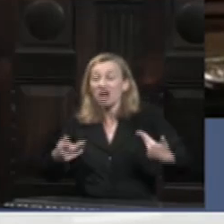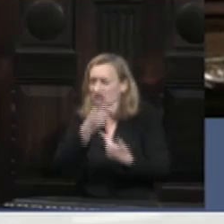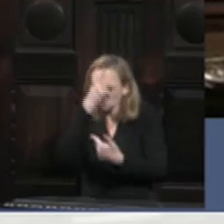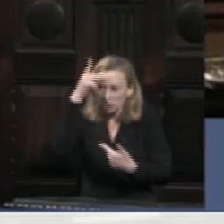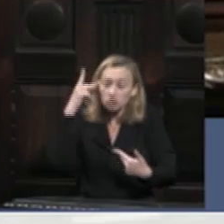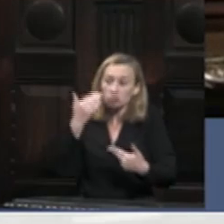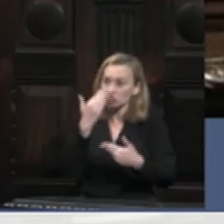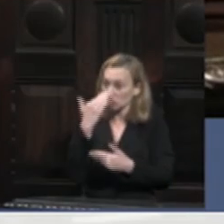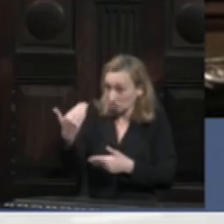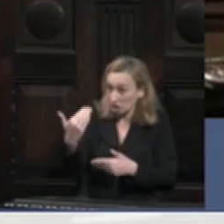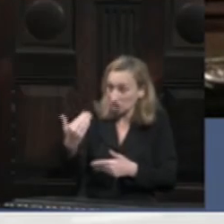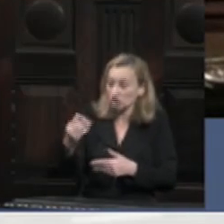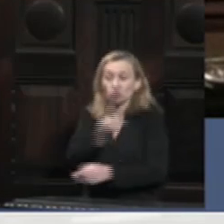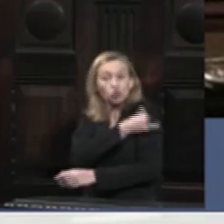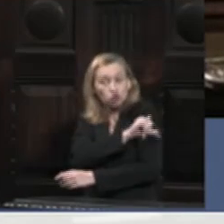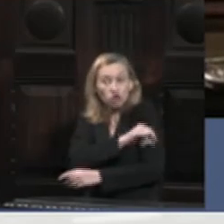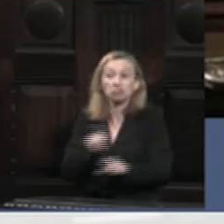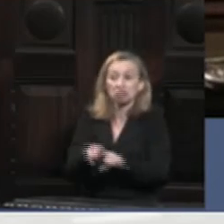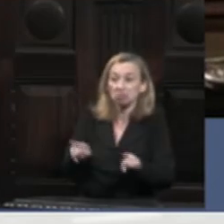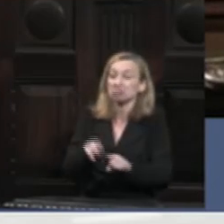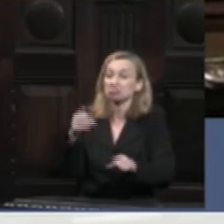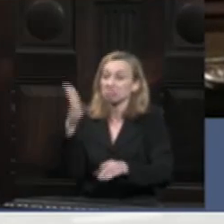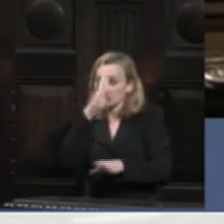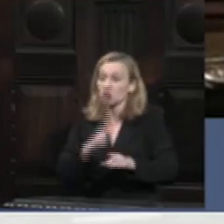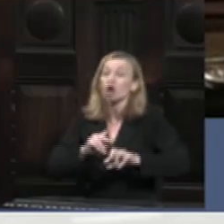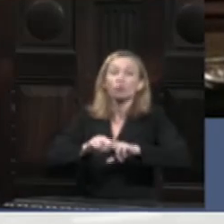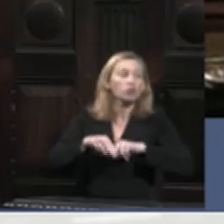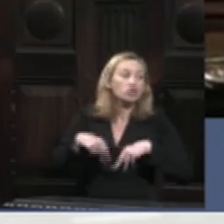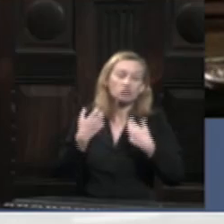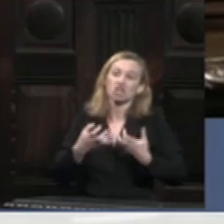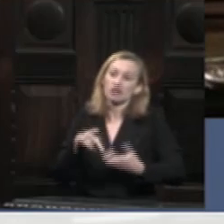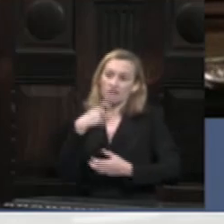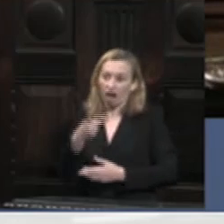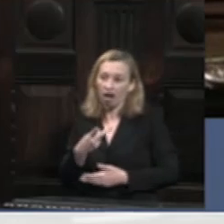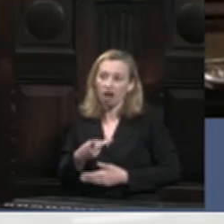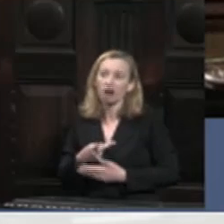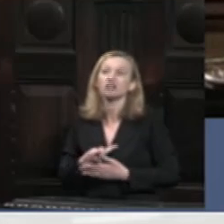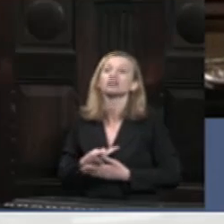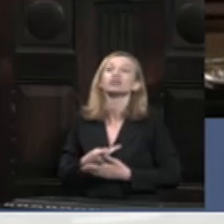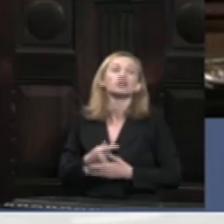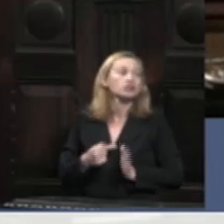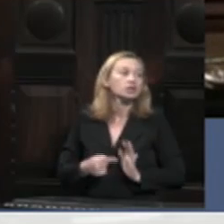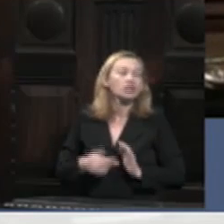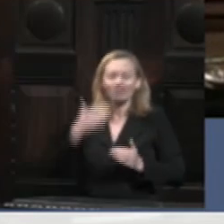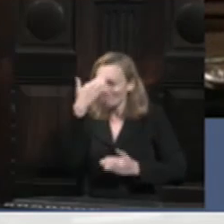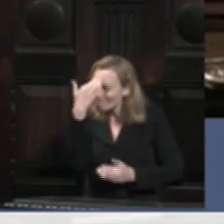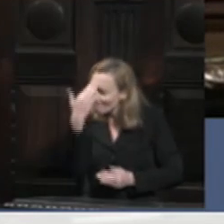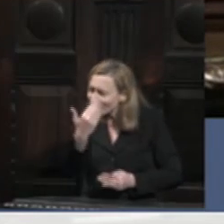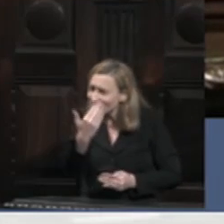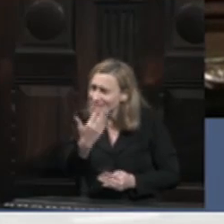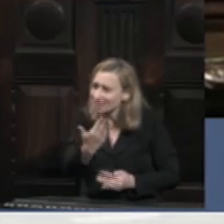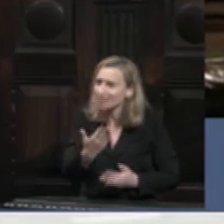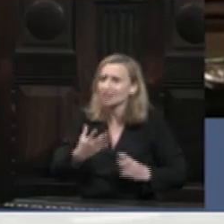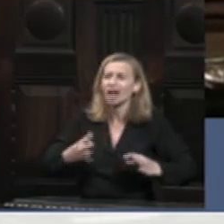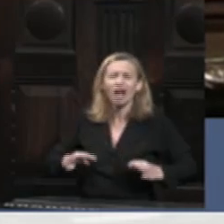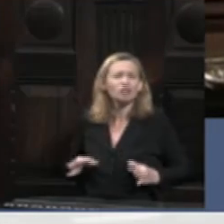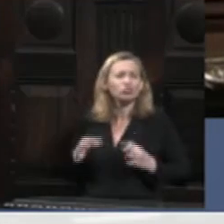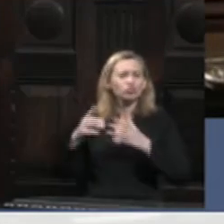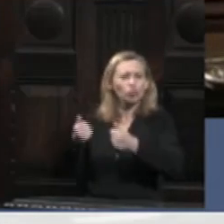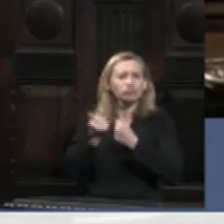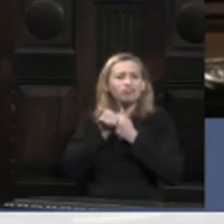que ter capacidade de articulação das bancadas que entendem que esse é o desafio, independentemente da coloração partidária, que isto